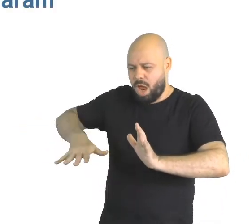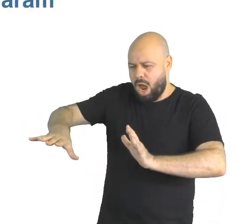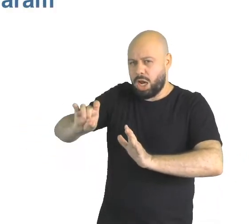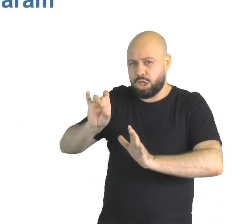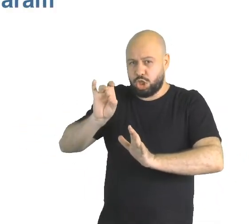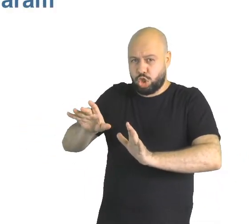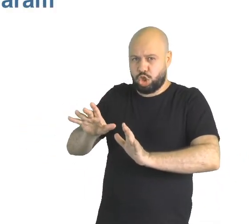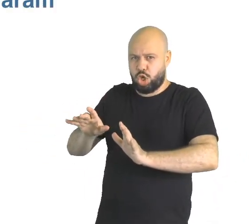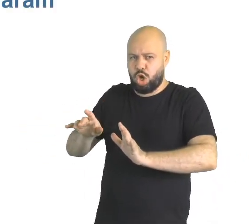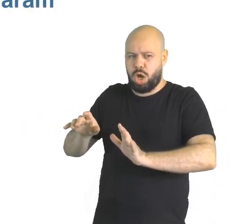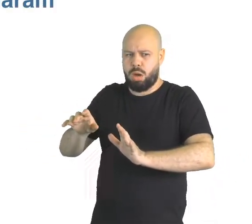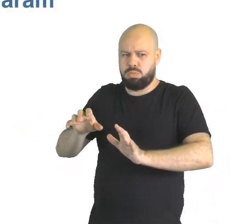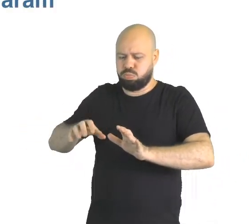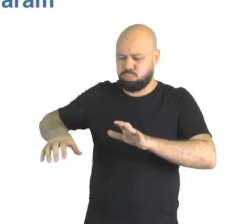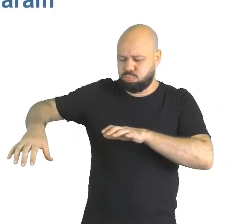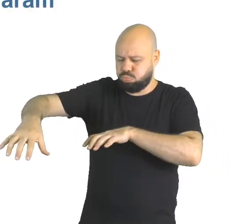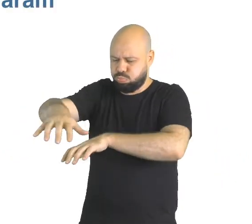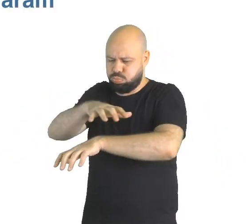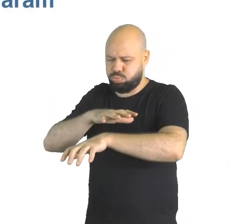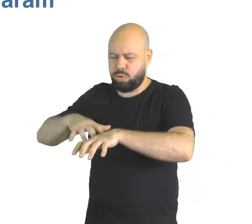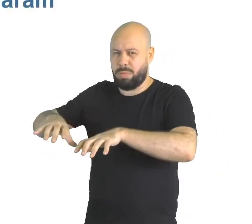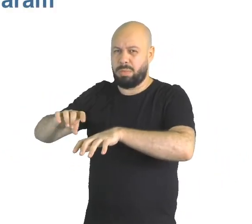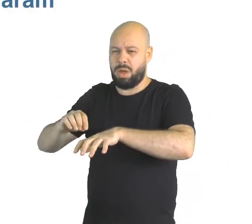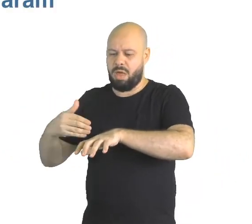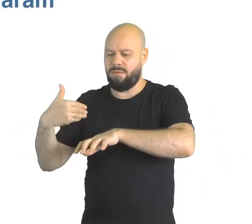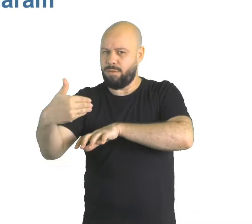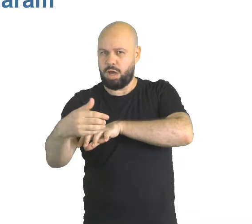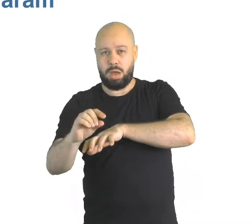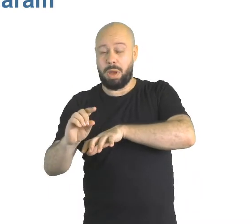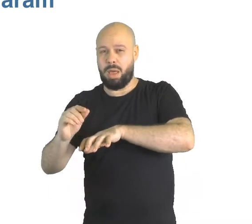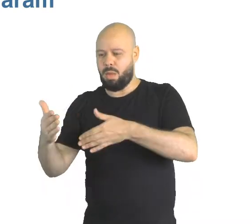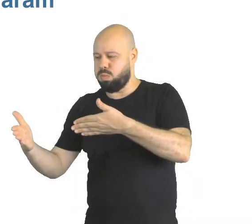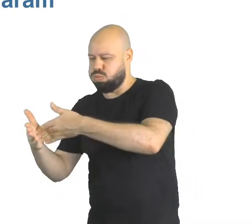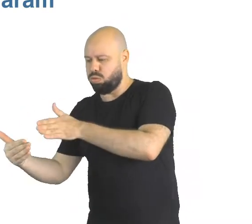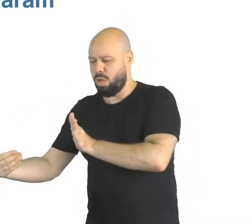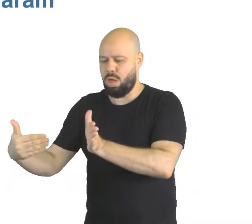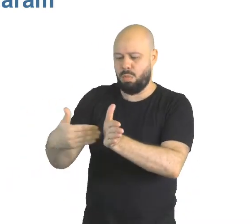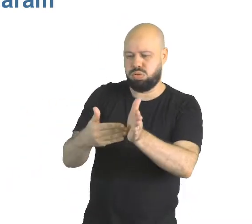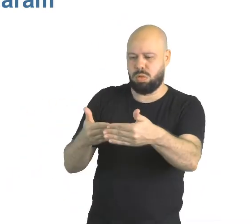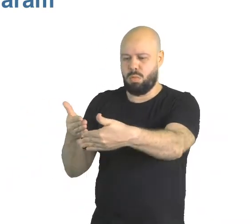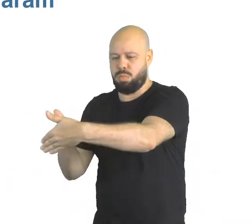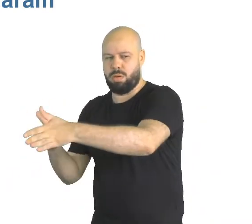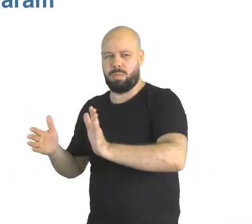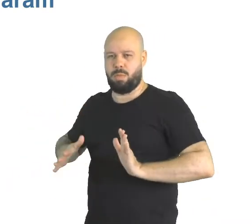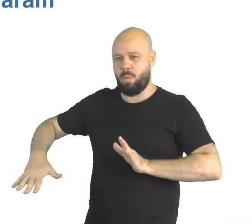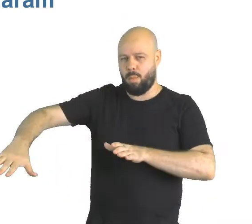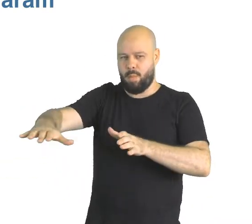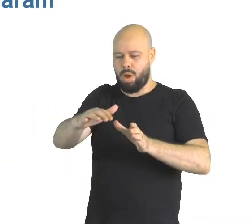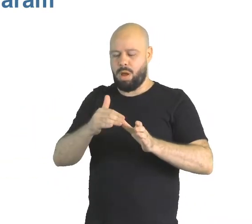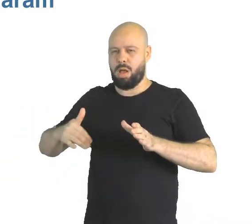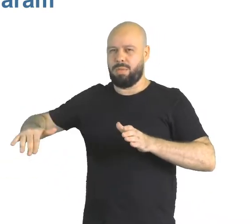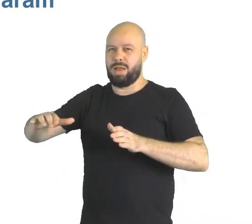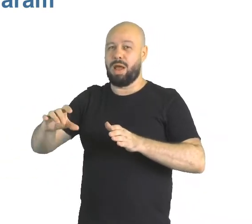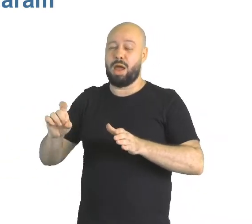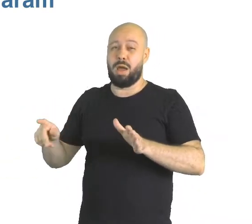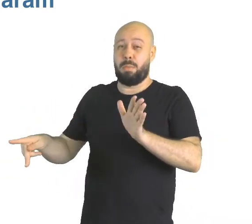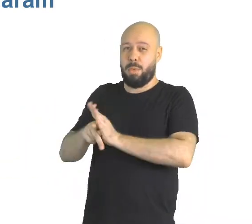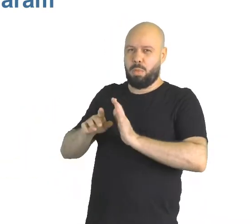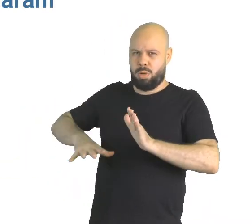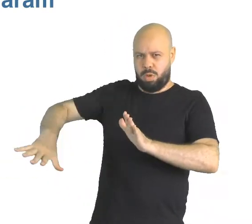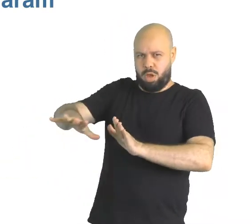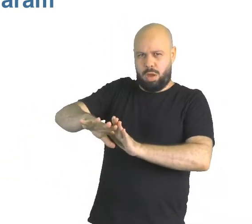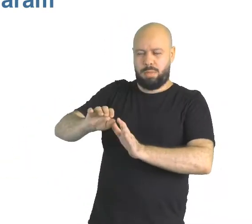cercado, daquela aldeia. Você criaria limites territoriais para os nativos.